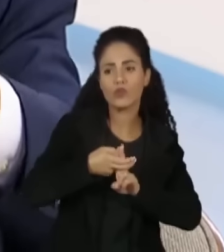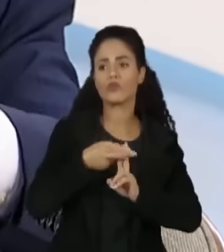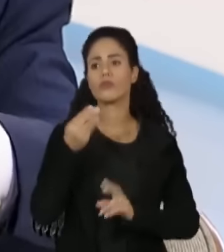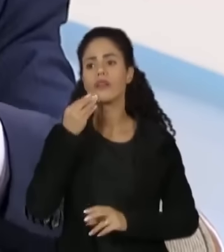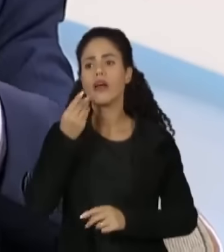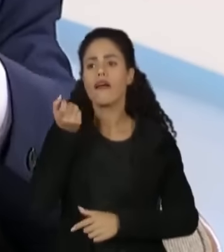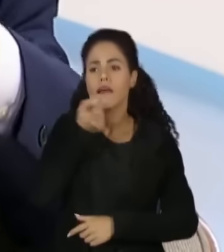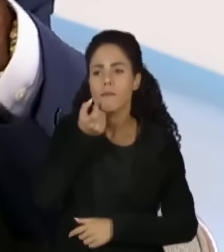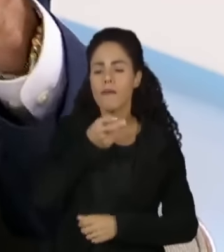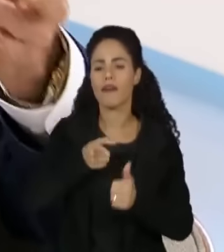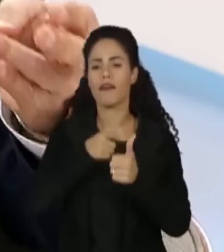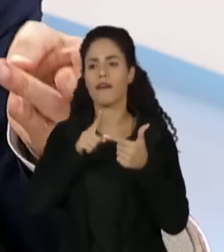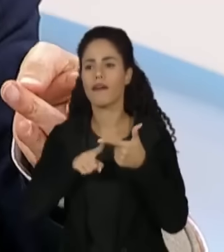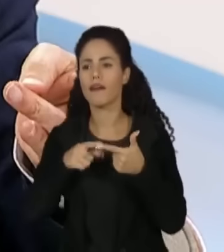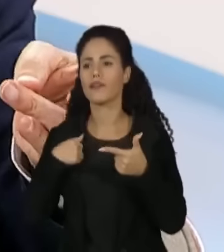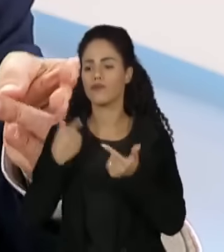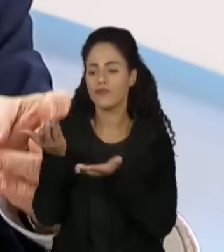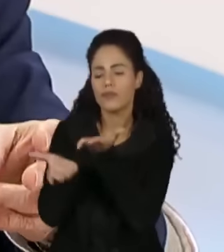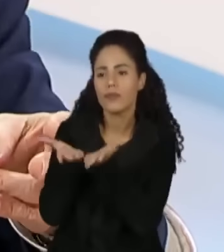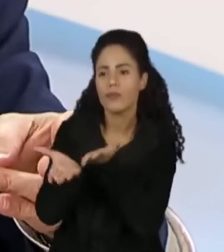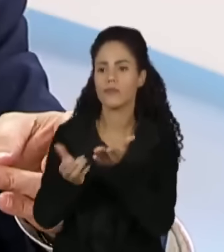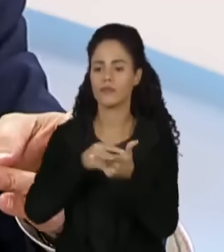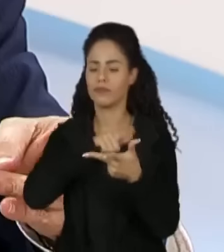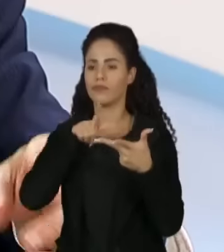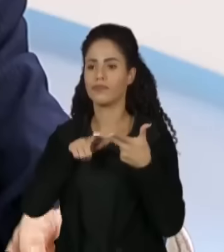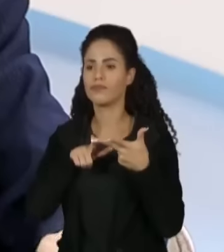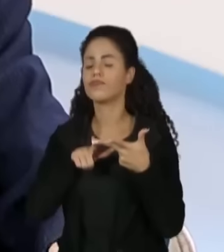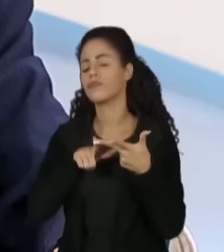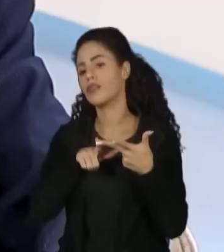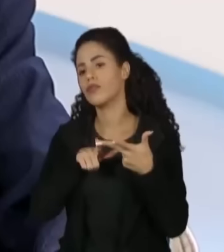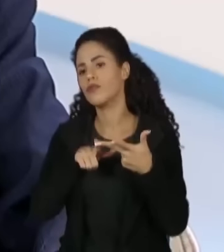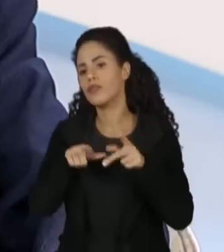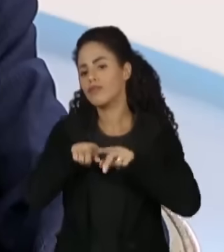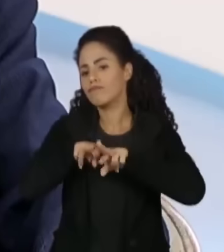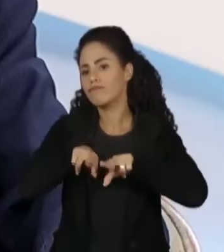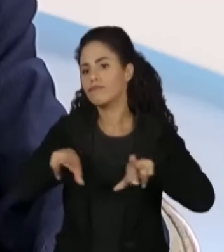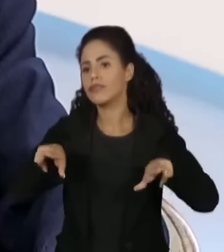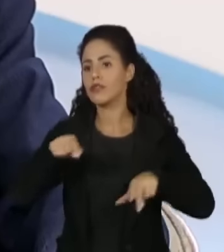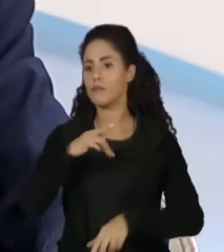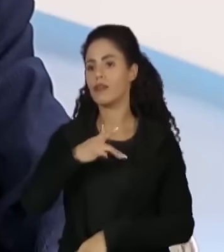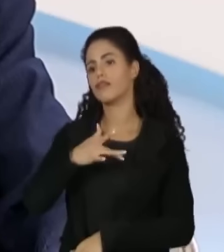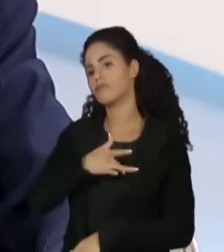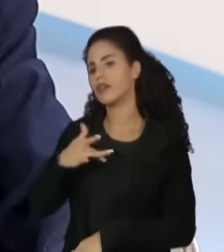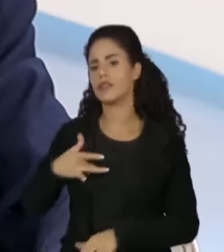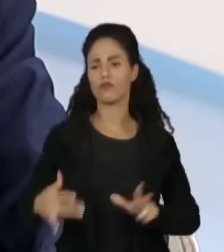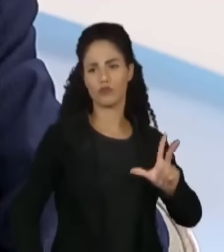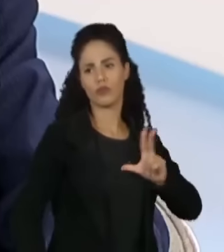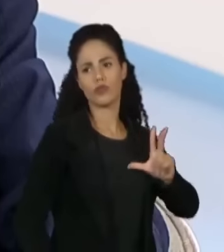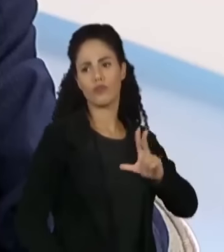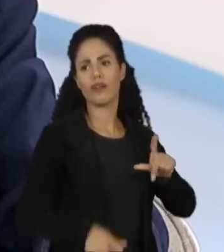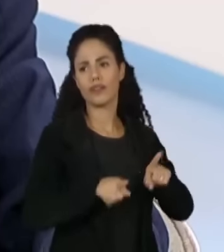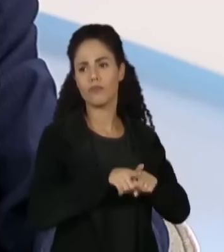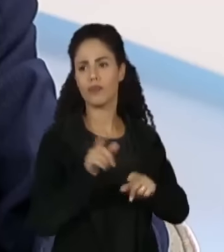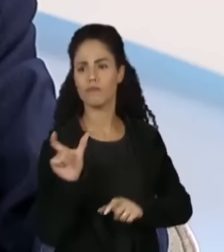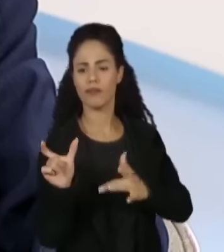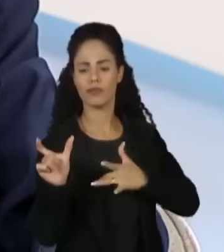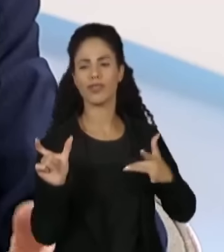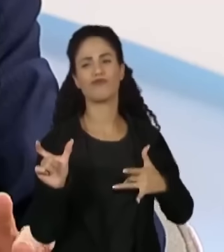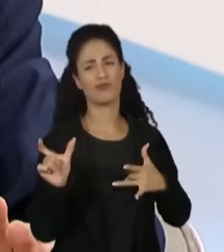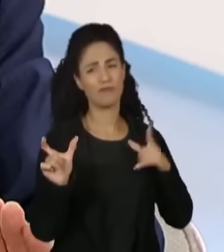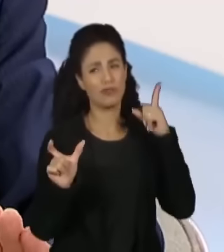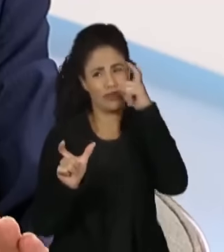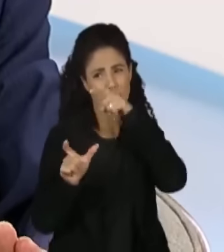de medicamentos e procedimentos, quanto em relação à saúde privada, em relação às seguradoras, aos planos de